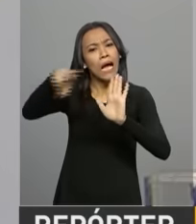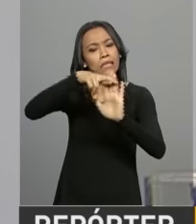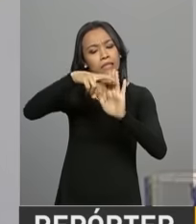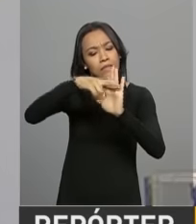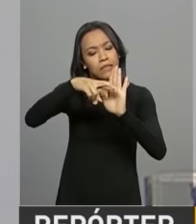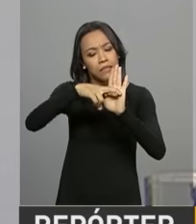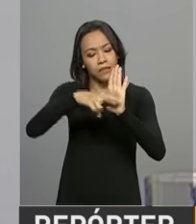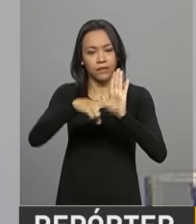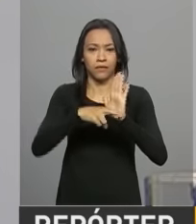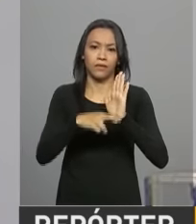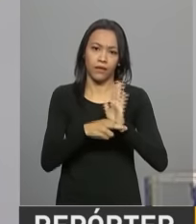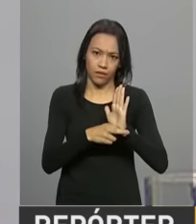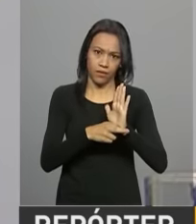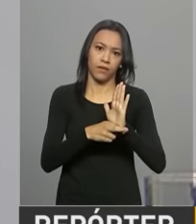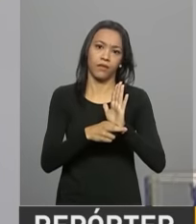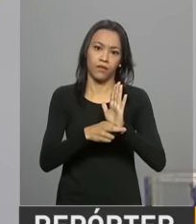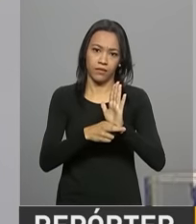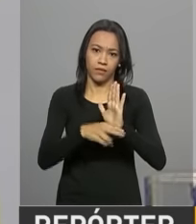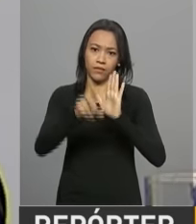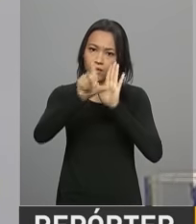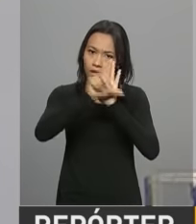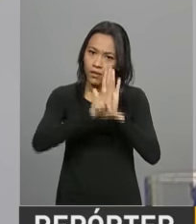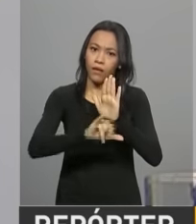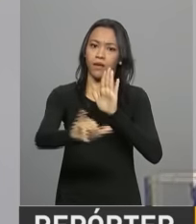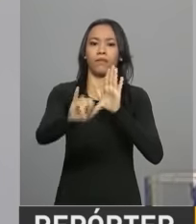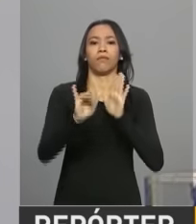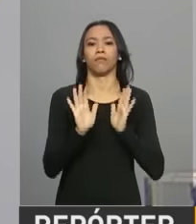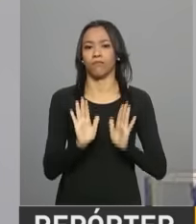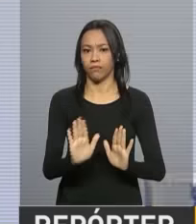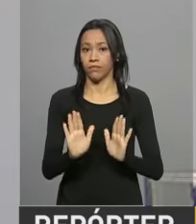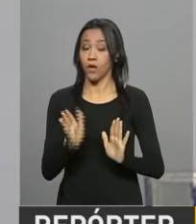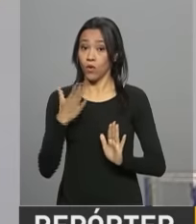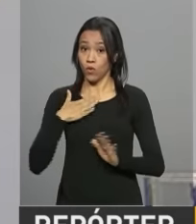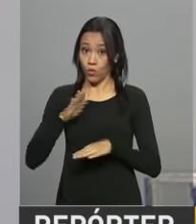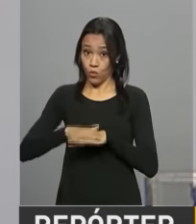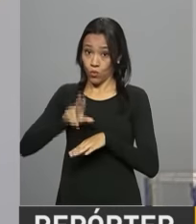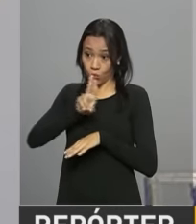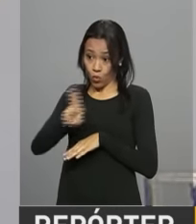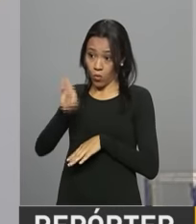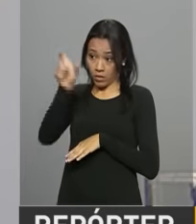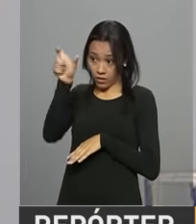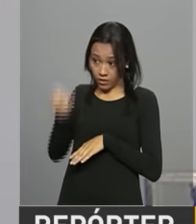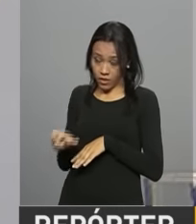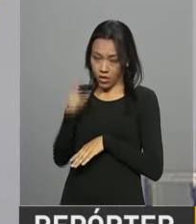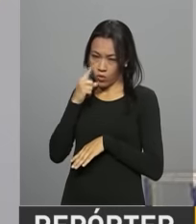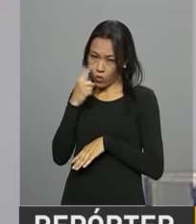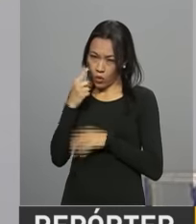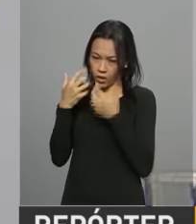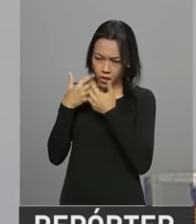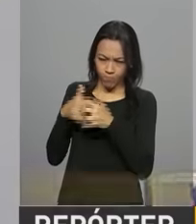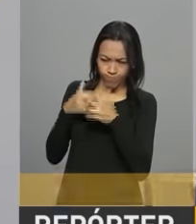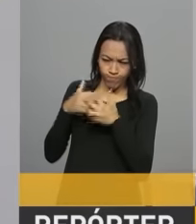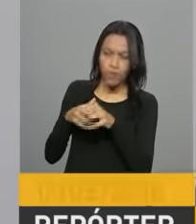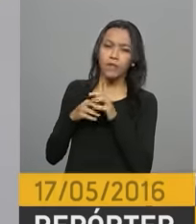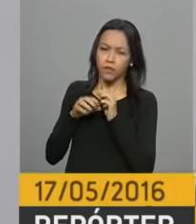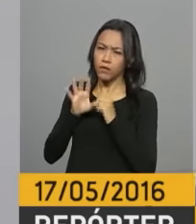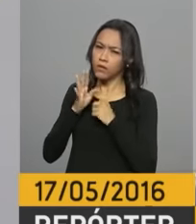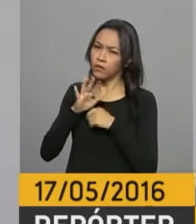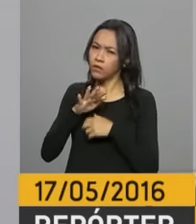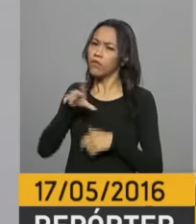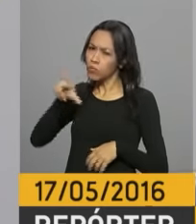legal. Eu estou recomendando o nome do Ilan, ele deverá ser indicado